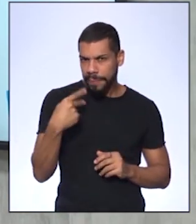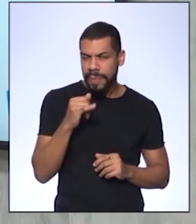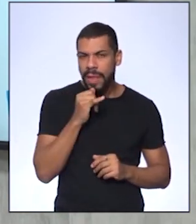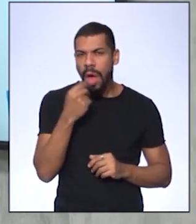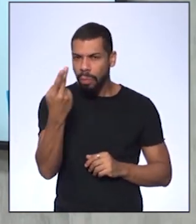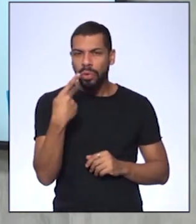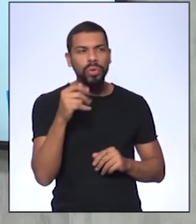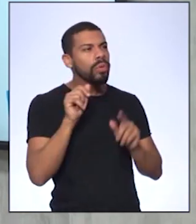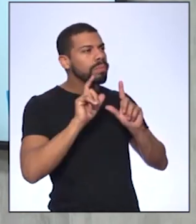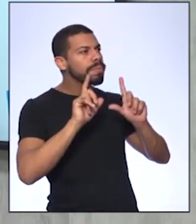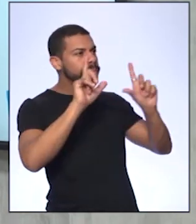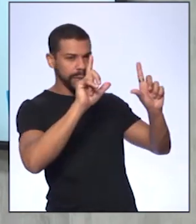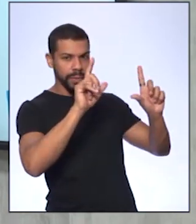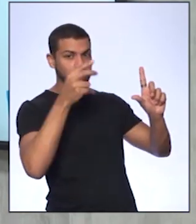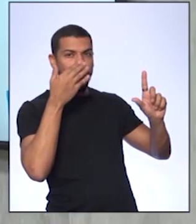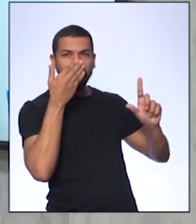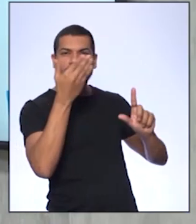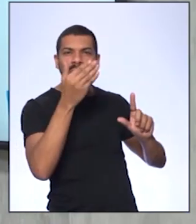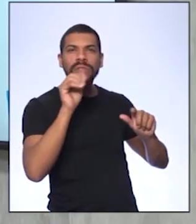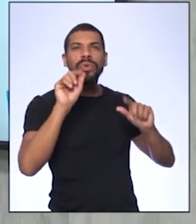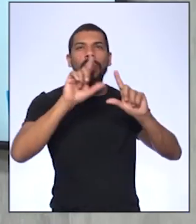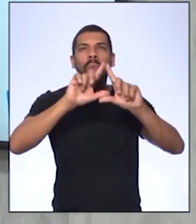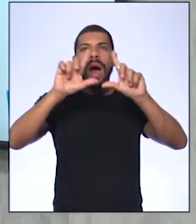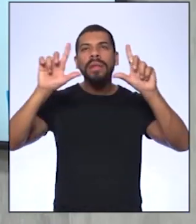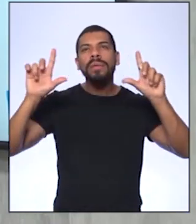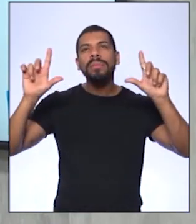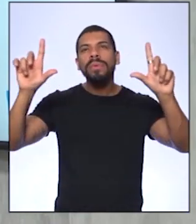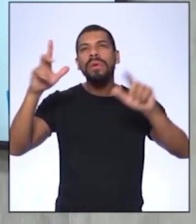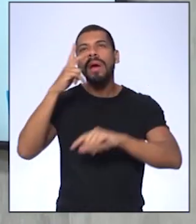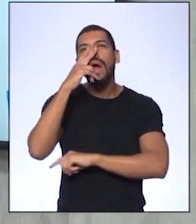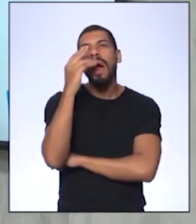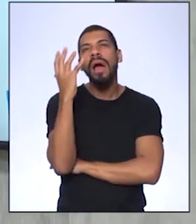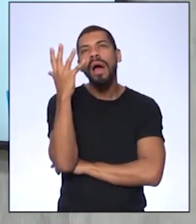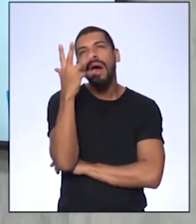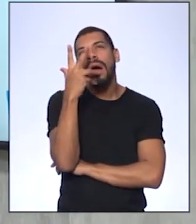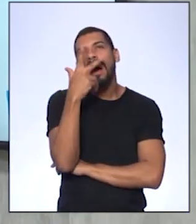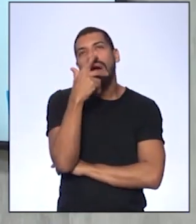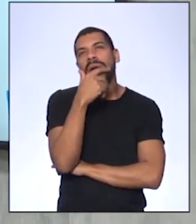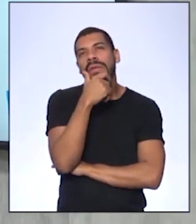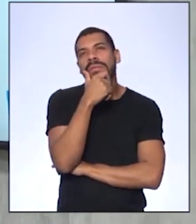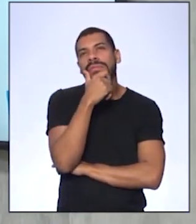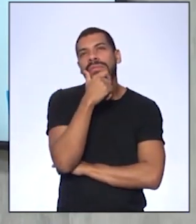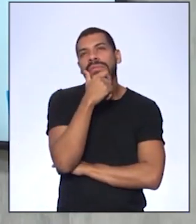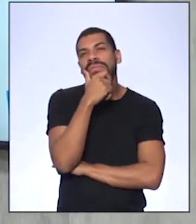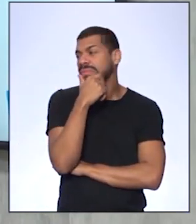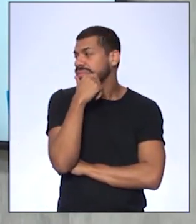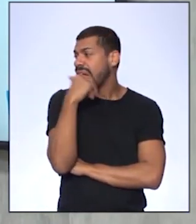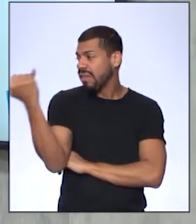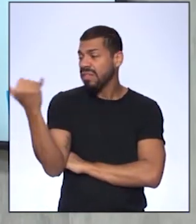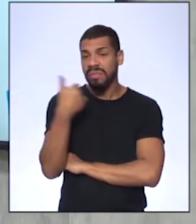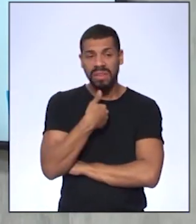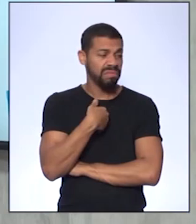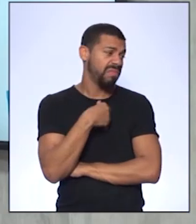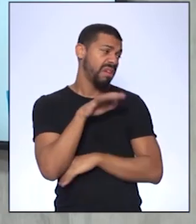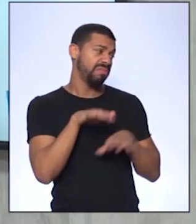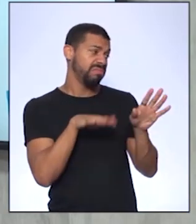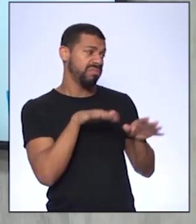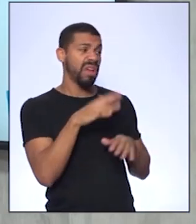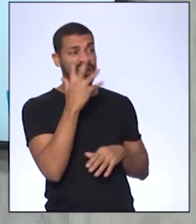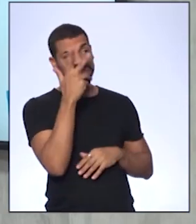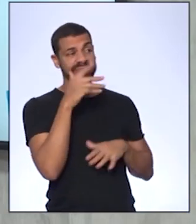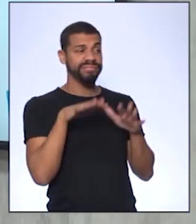de frente para uma tela, para um quadro, que eu acho lindo. E você olha e diz, não achei tão bonito,